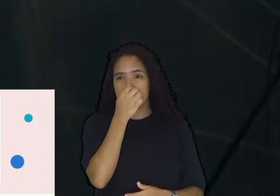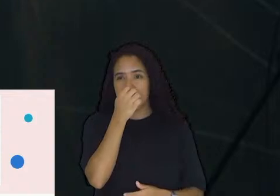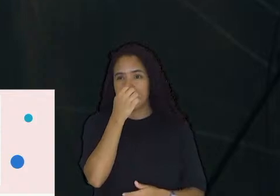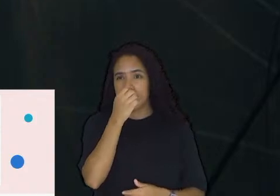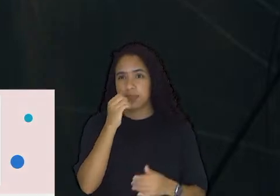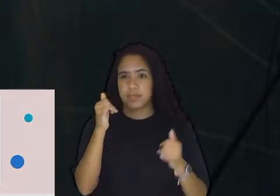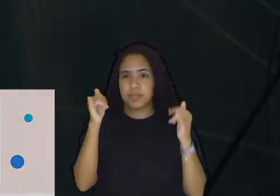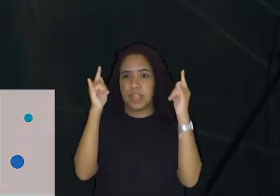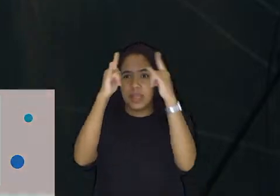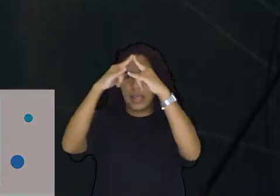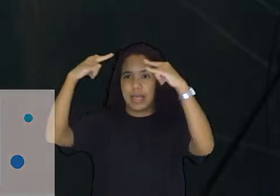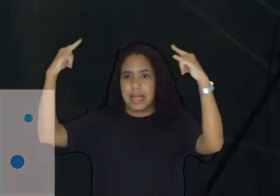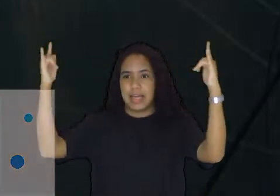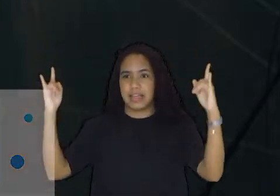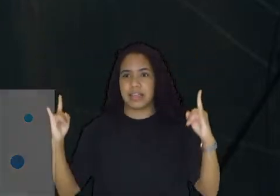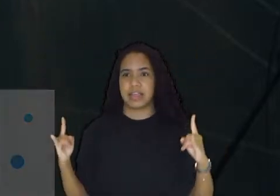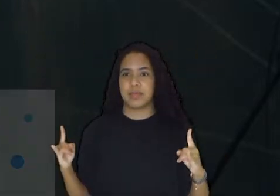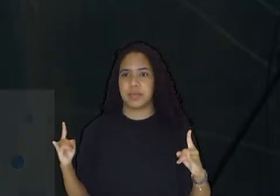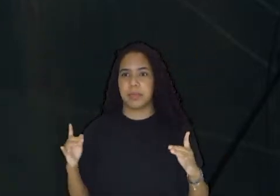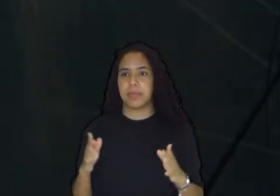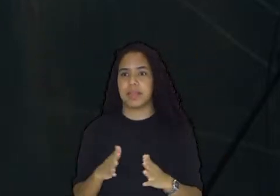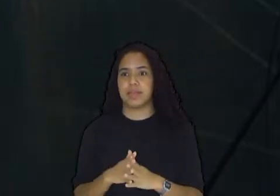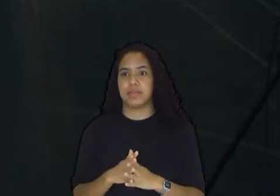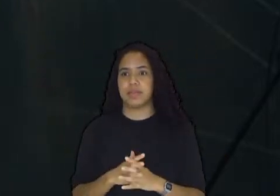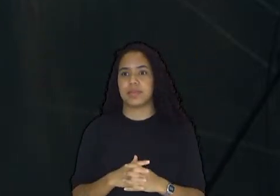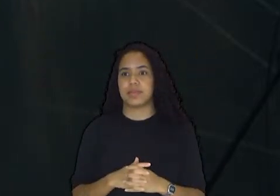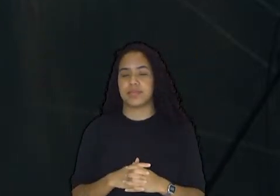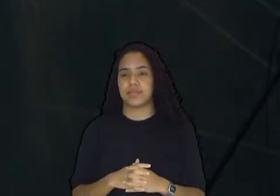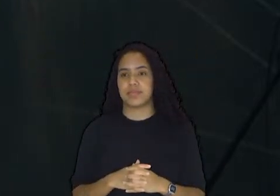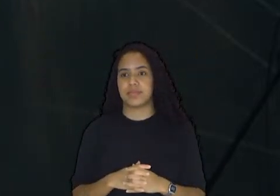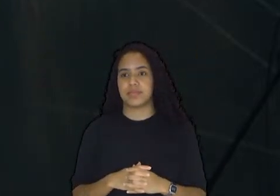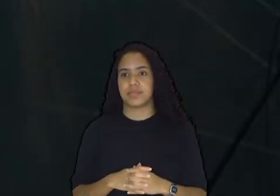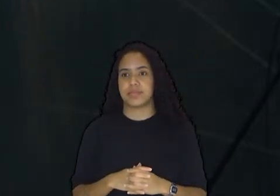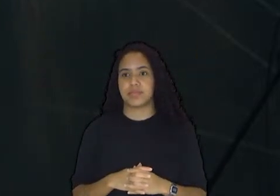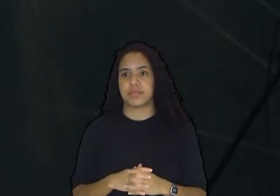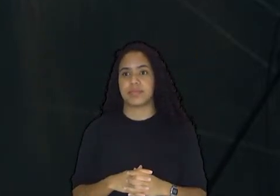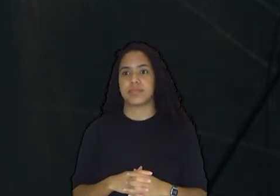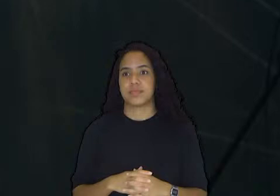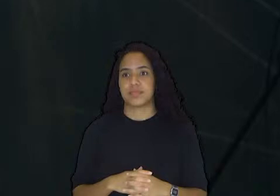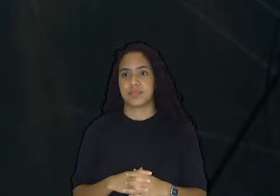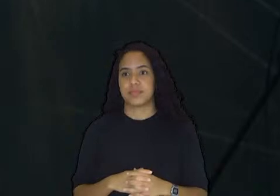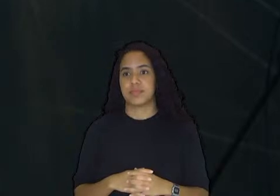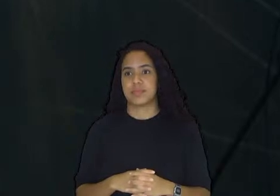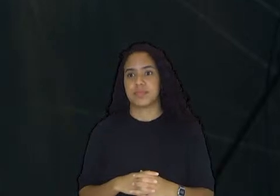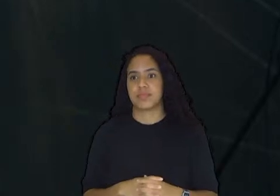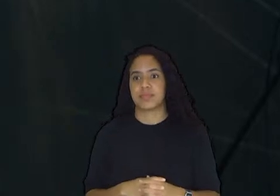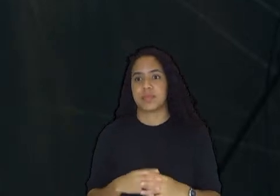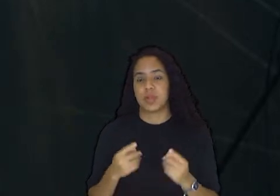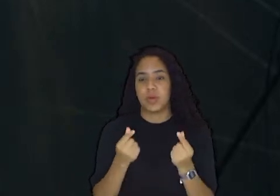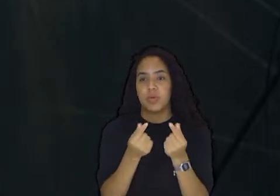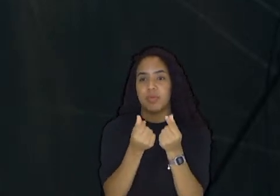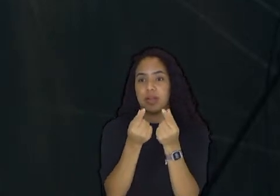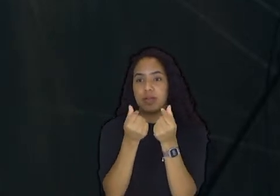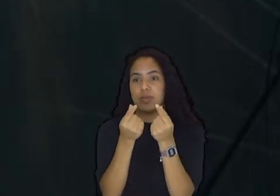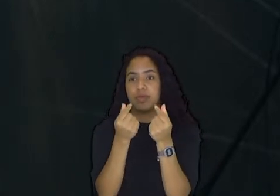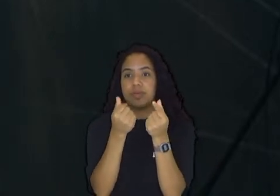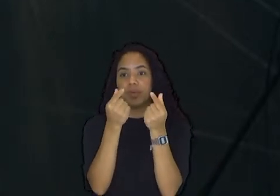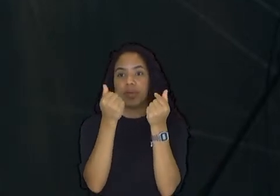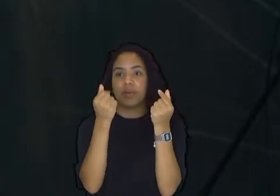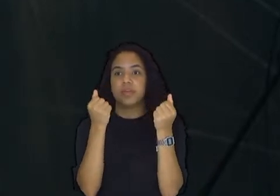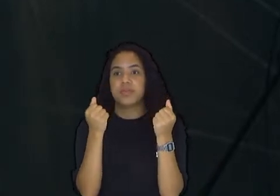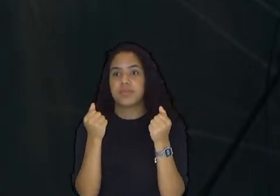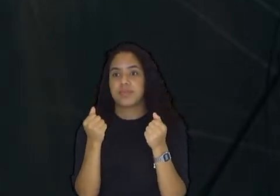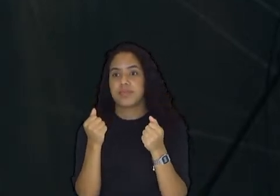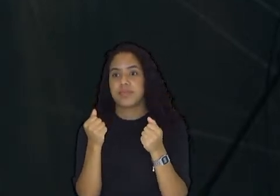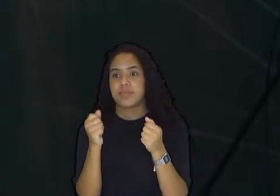pagar com mais facilidade. Cada mês que passa, diminui a forma que você pode pagar,